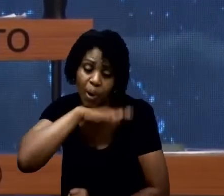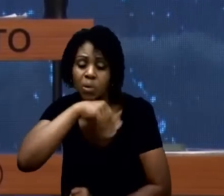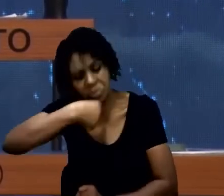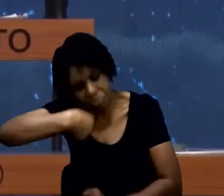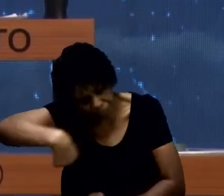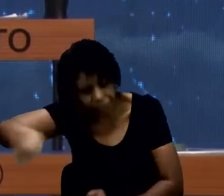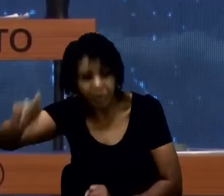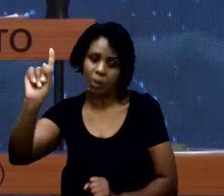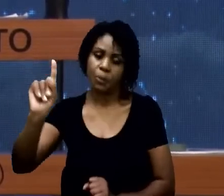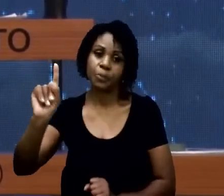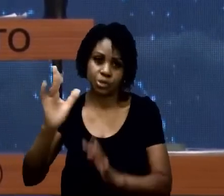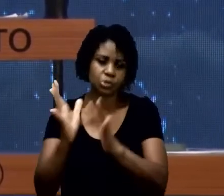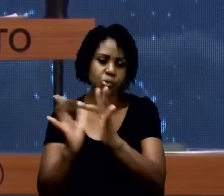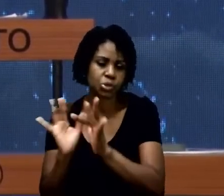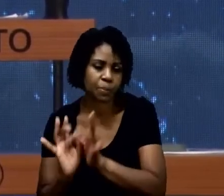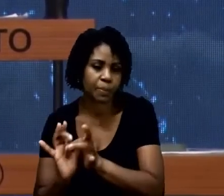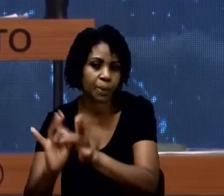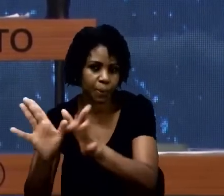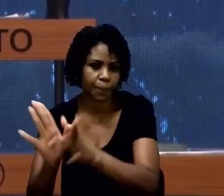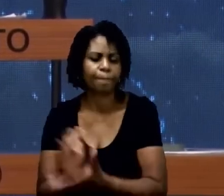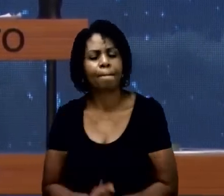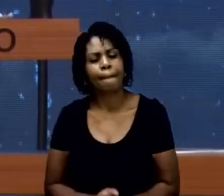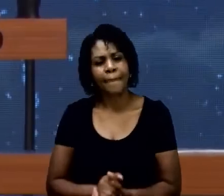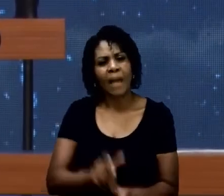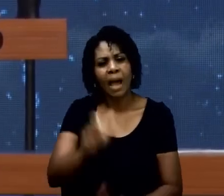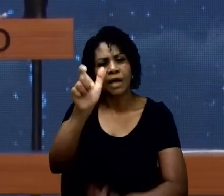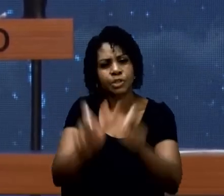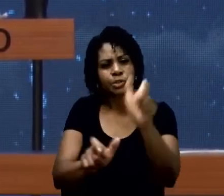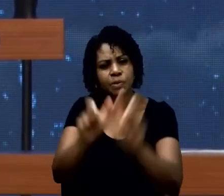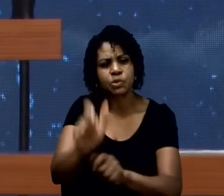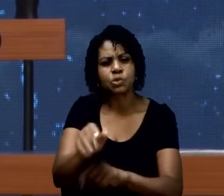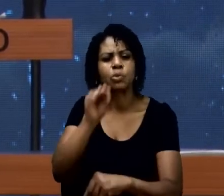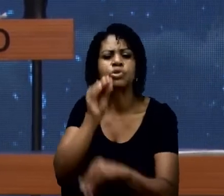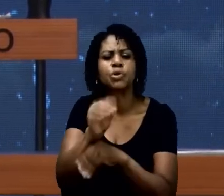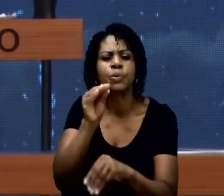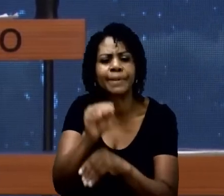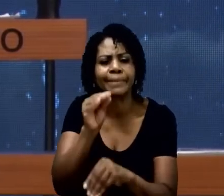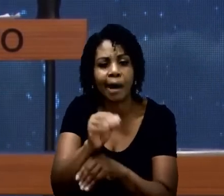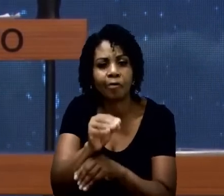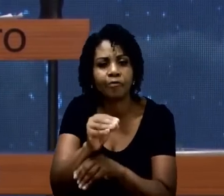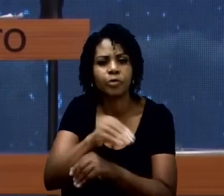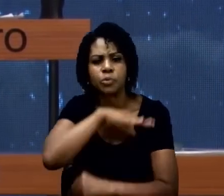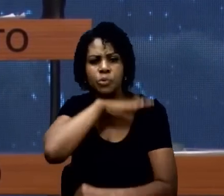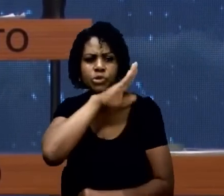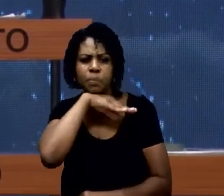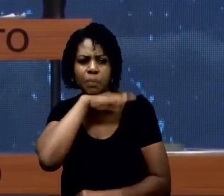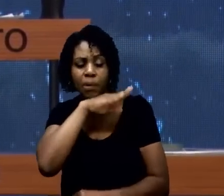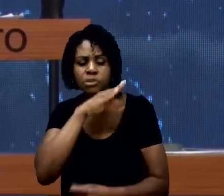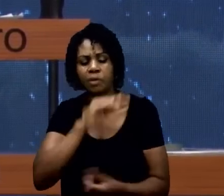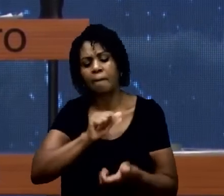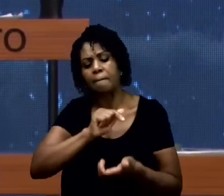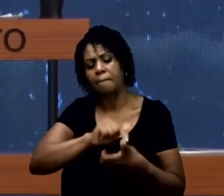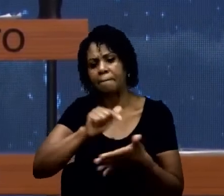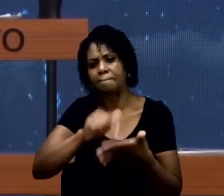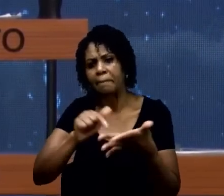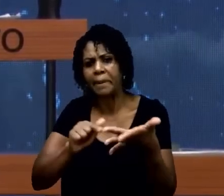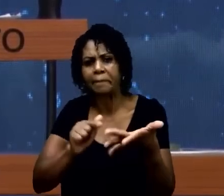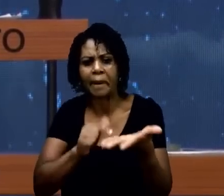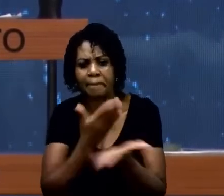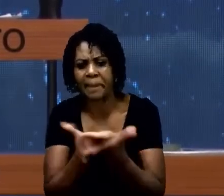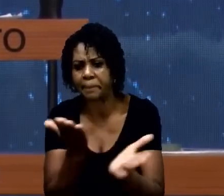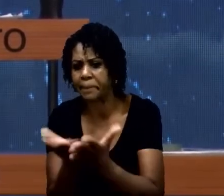porqueiros só estavam. Você acha que os porqueiros estavam olhando para Jesus? Não. Eles estavam contabilizando o prejuízo.